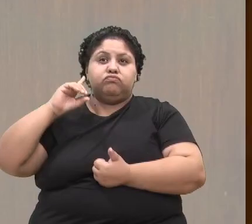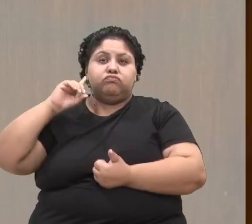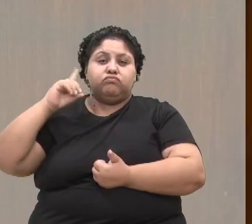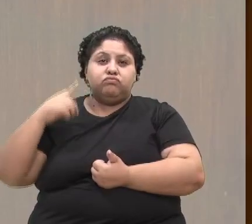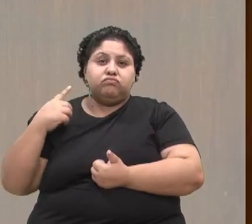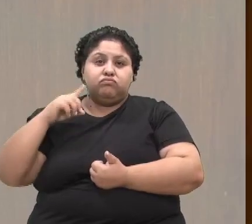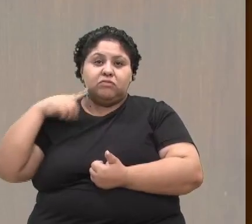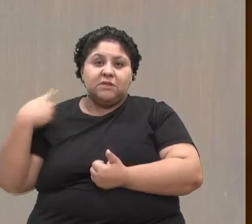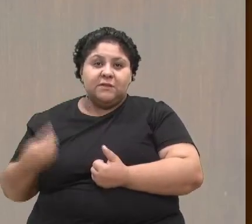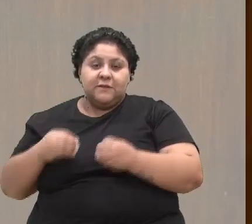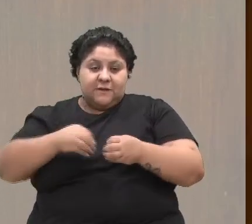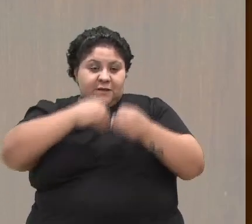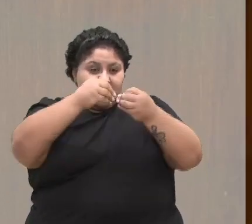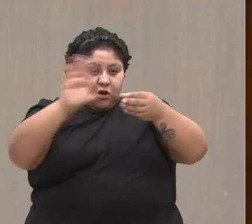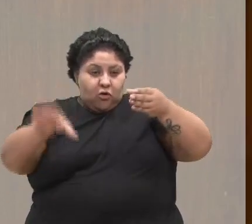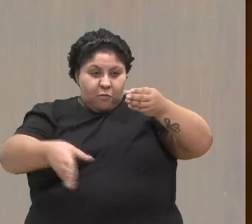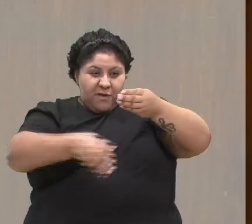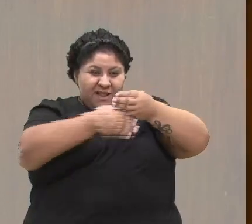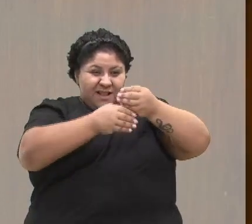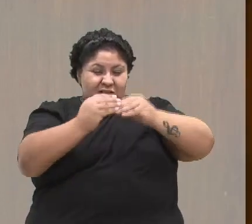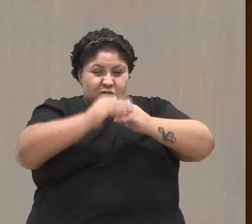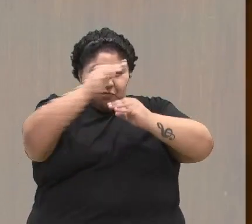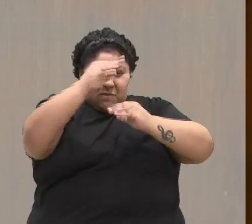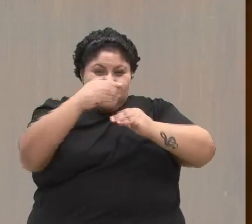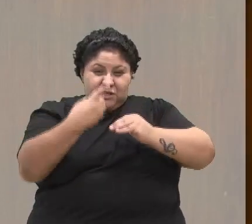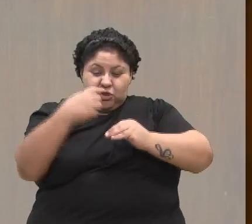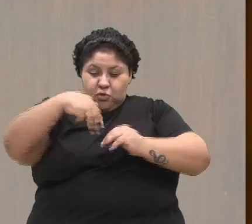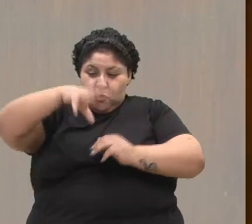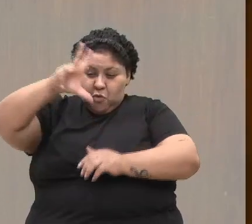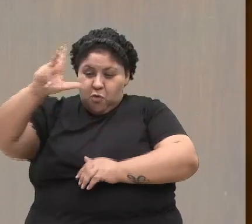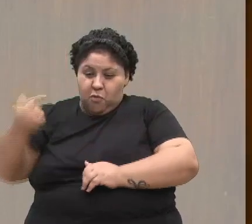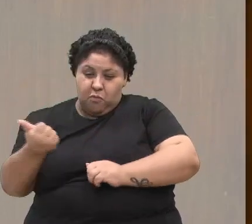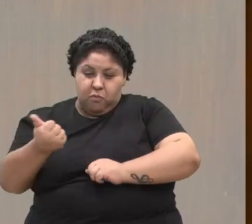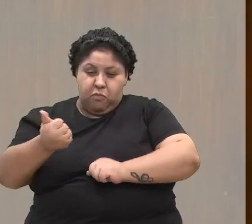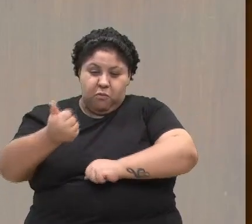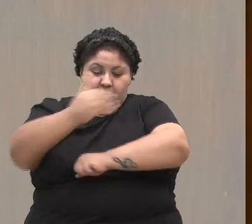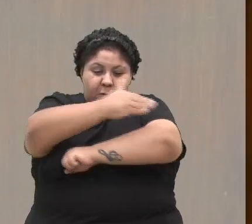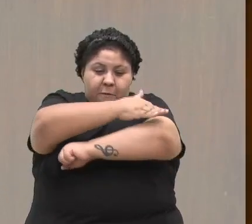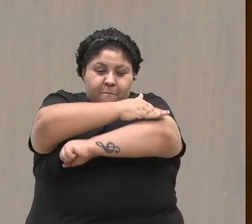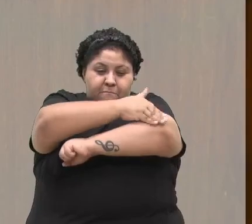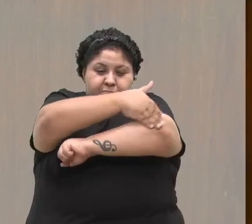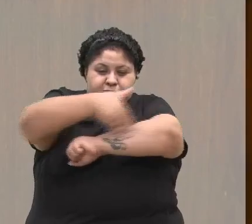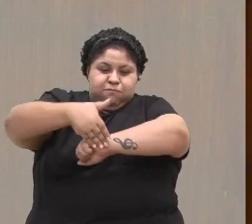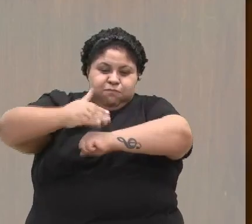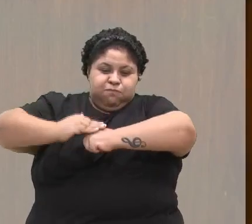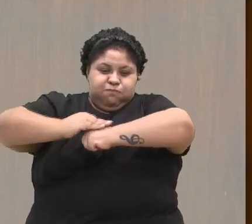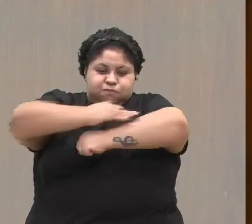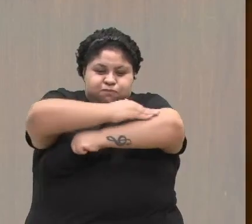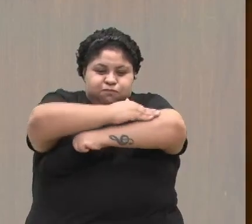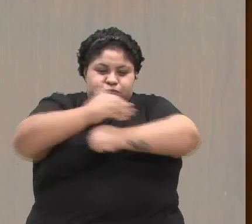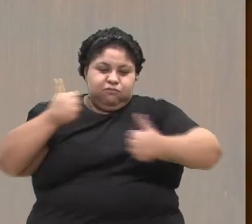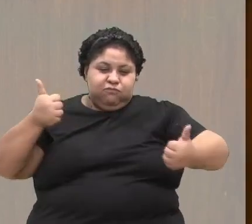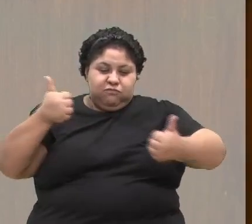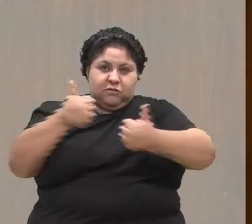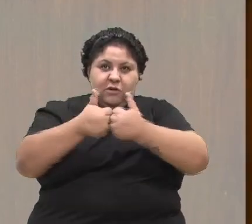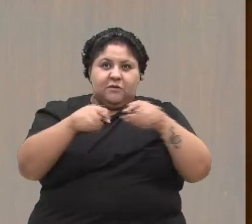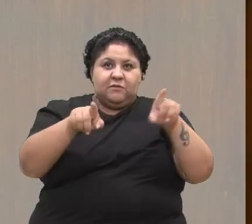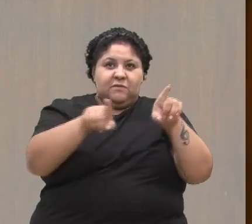de 1.500.000 para pavimentações de 3 ruas, incluindo a São